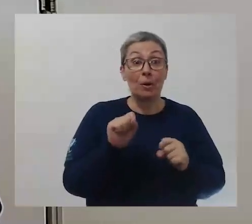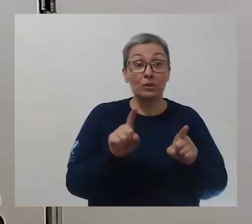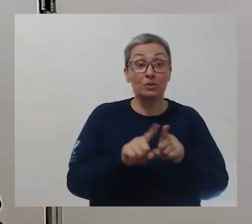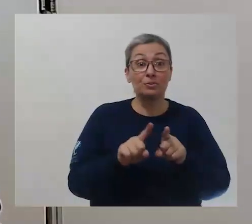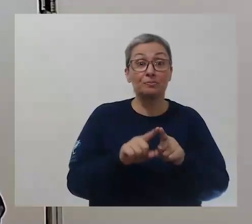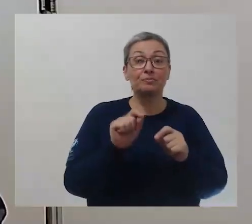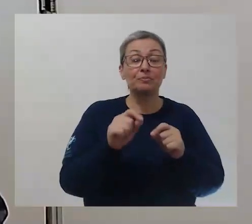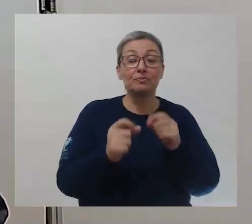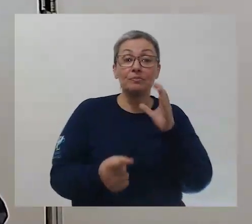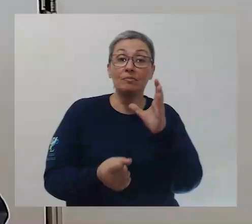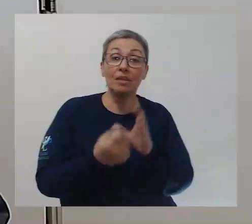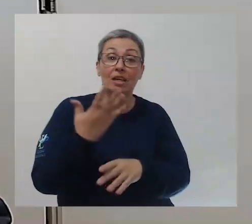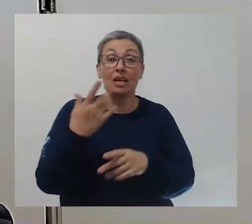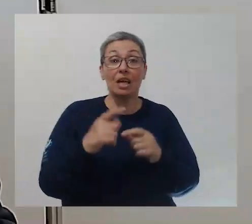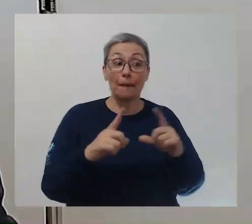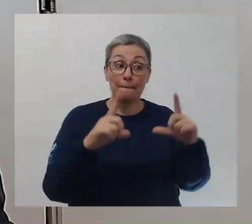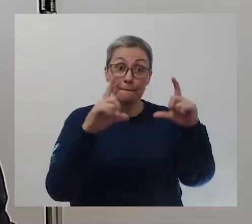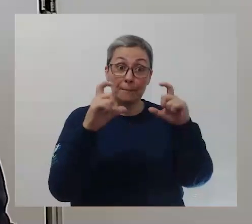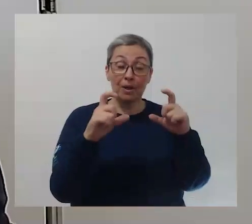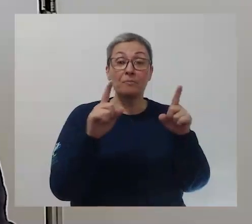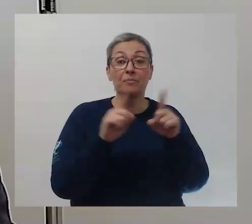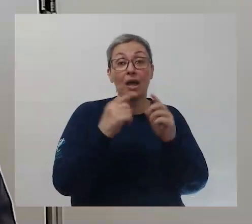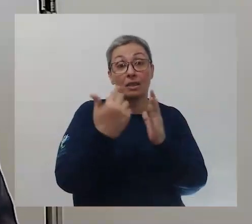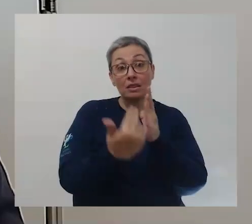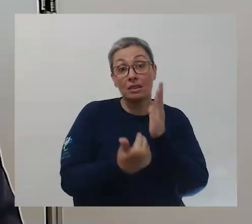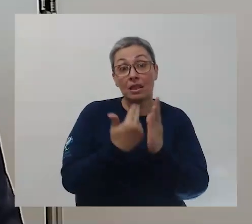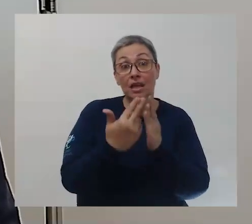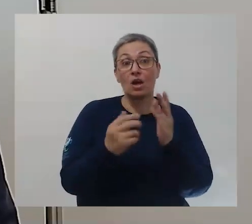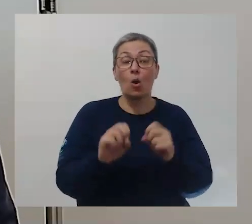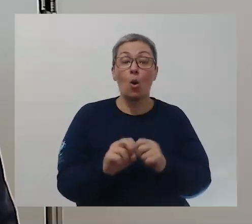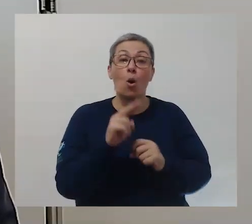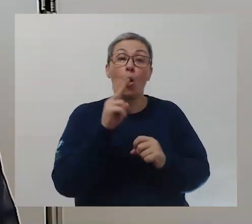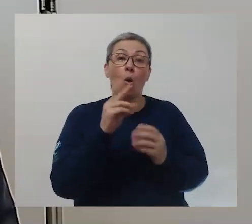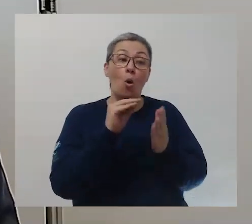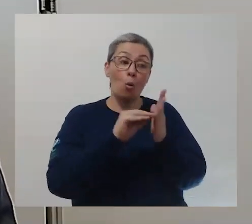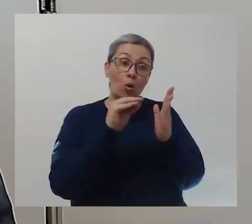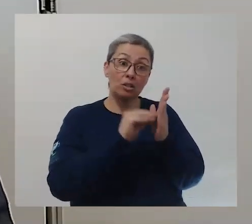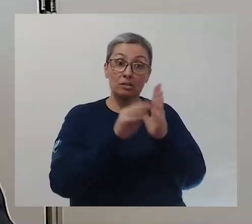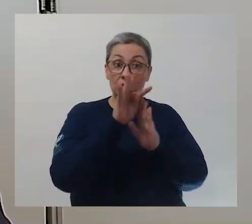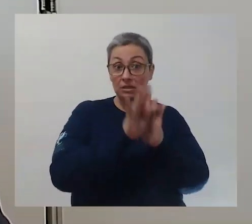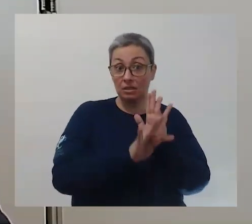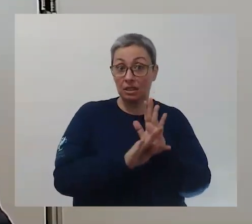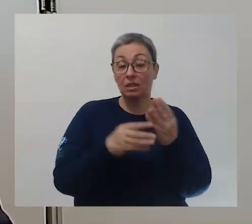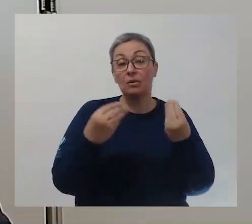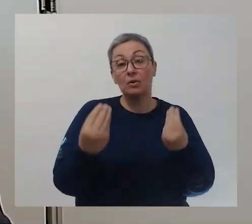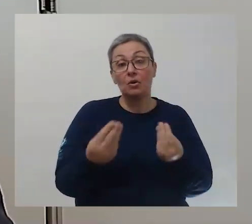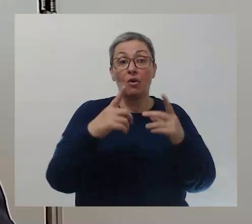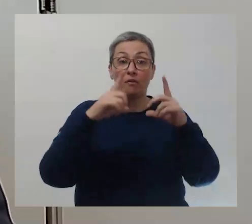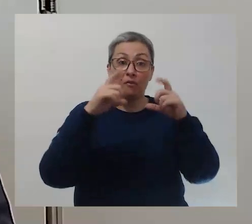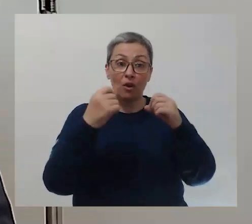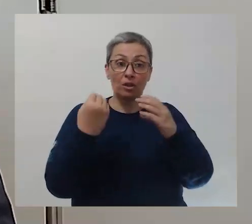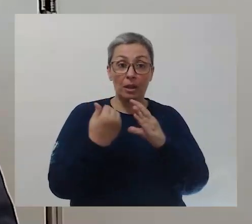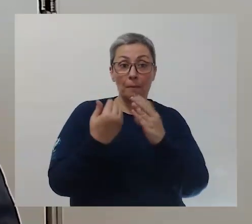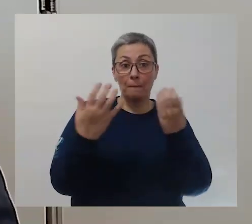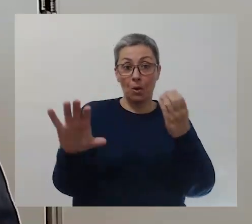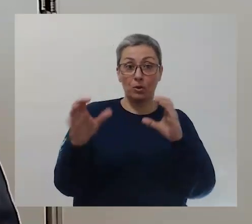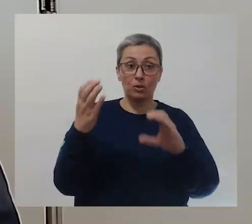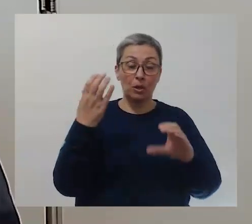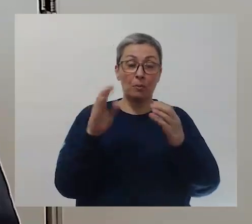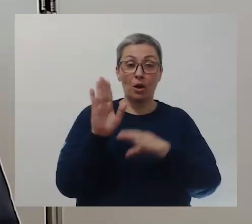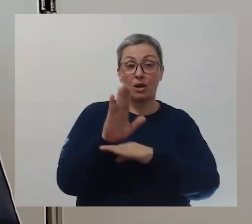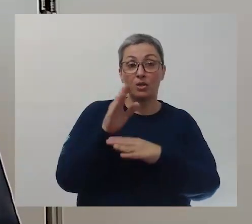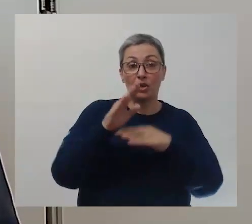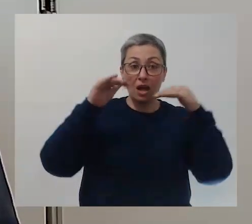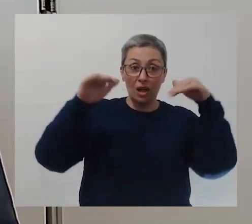pode criar uma imagem, desenhar ou escrever sobre, fotografar e postar com a ajuda de adultos